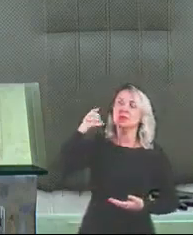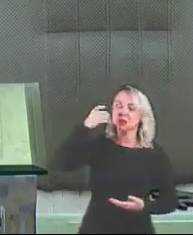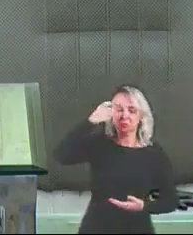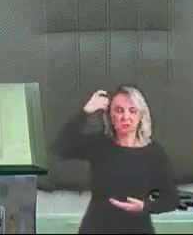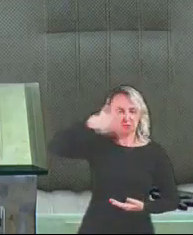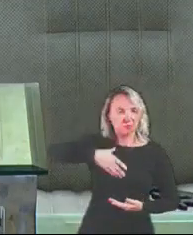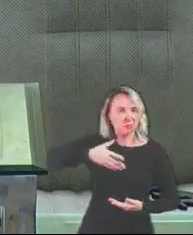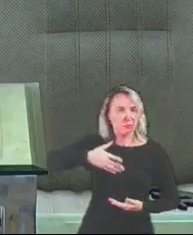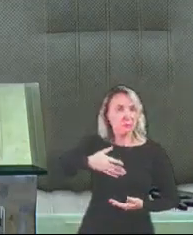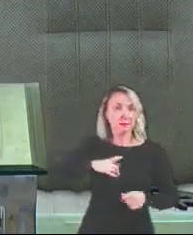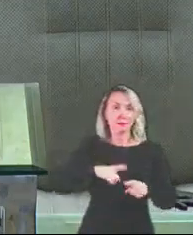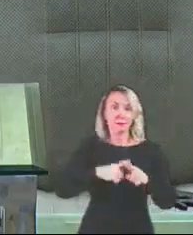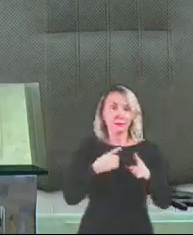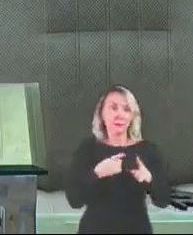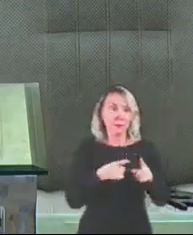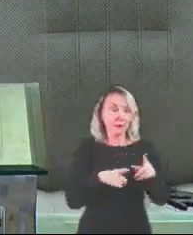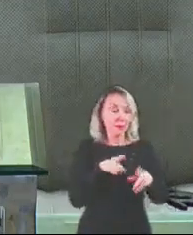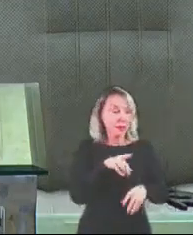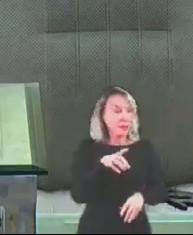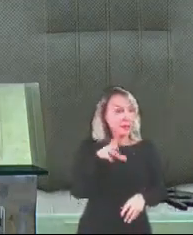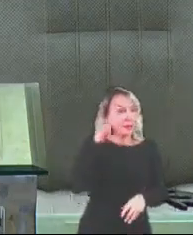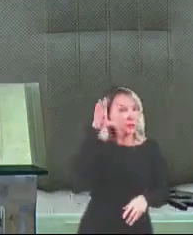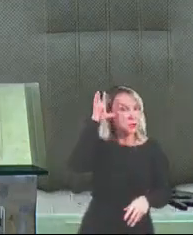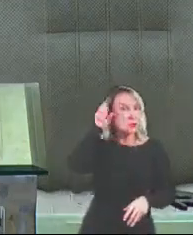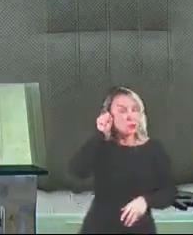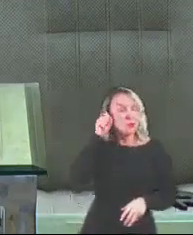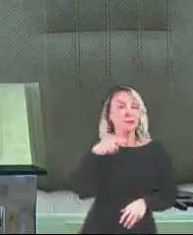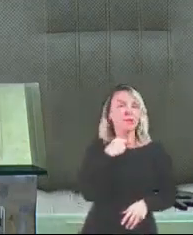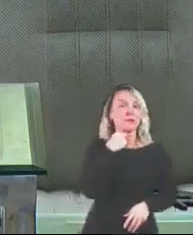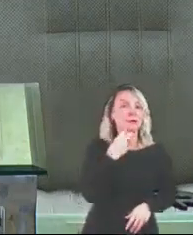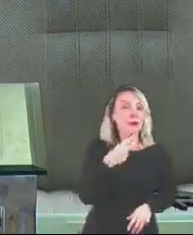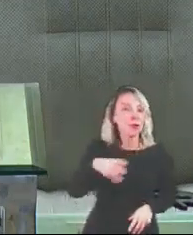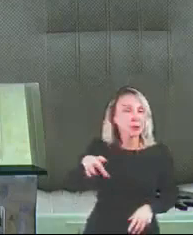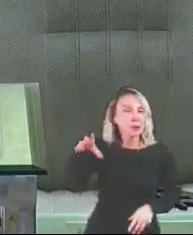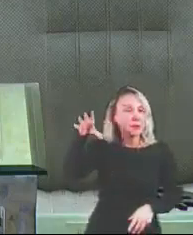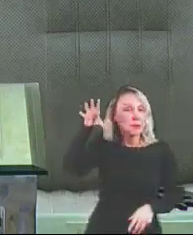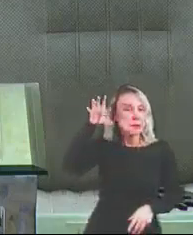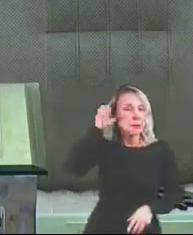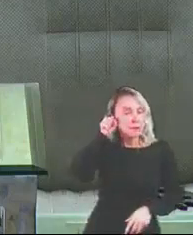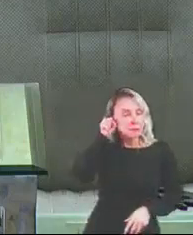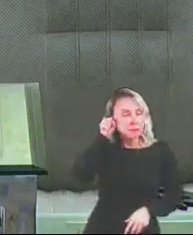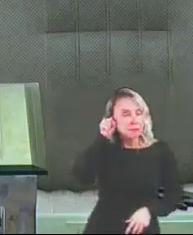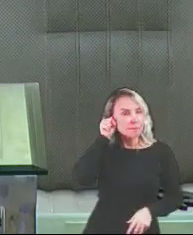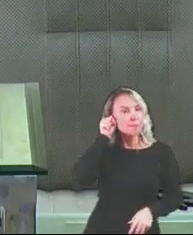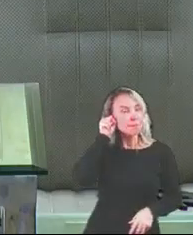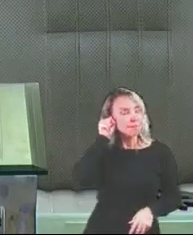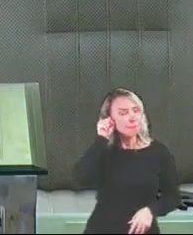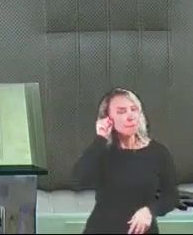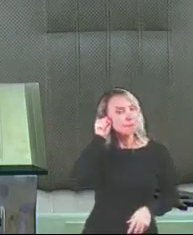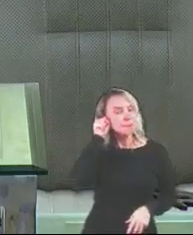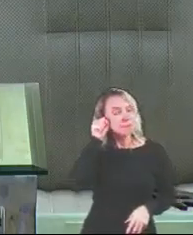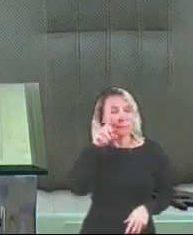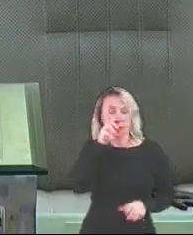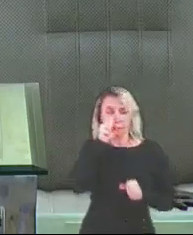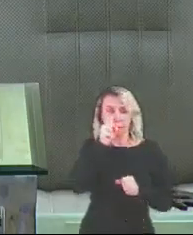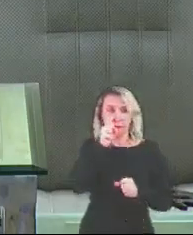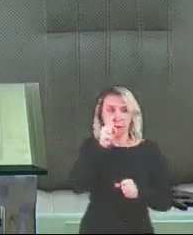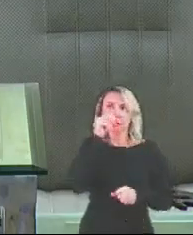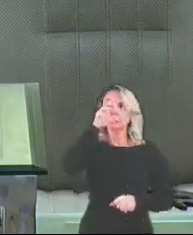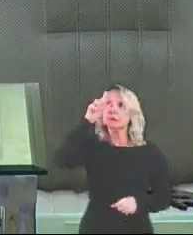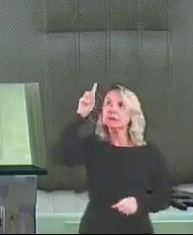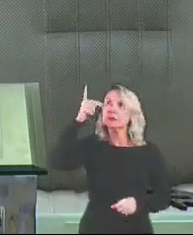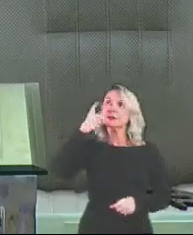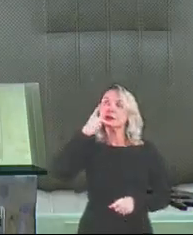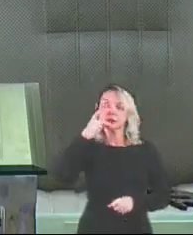Aí ele ouviu uma voz audível, bradou na sua sala, e Deus disse: eu